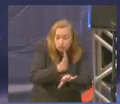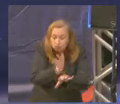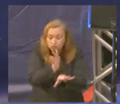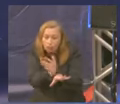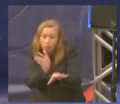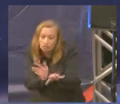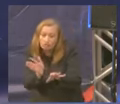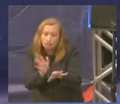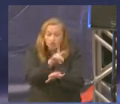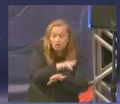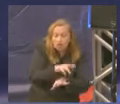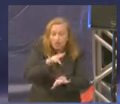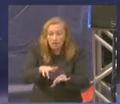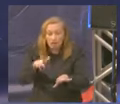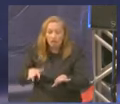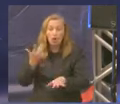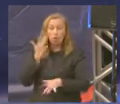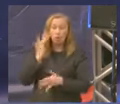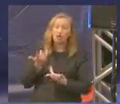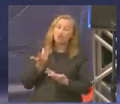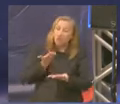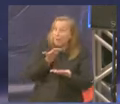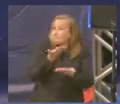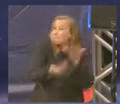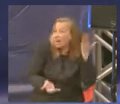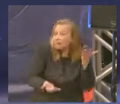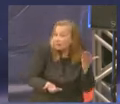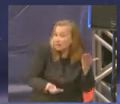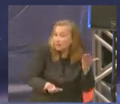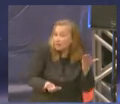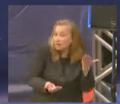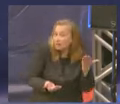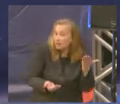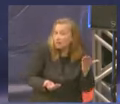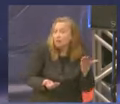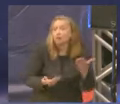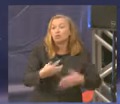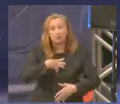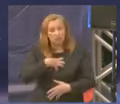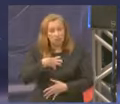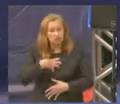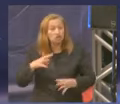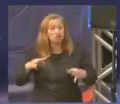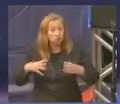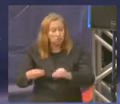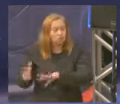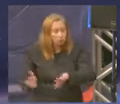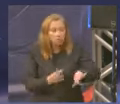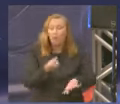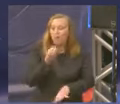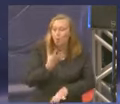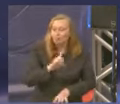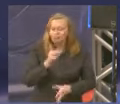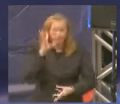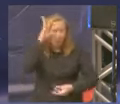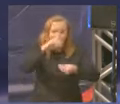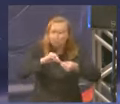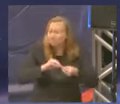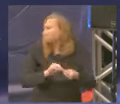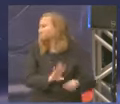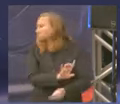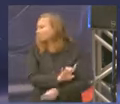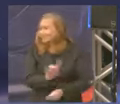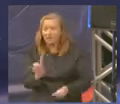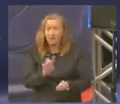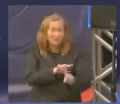caminhos diferentes, eu acho que a gente vai perder o bonde da história. Bom, não dá para fechar com